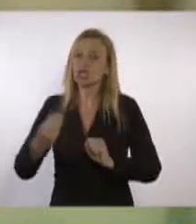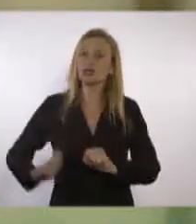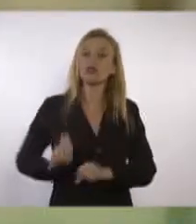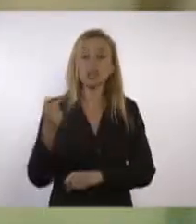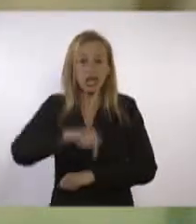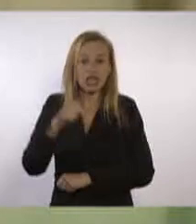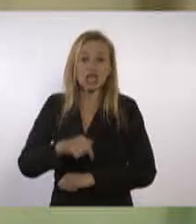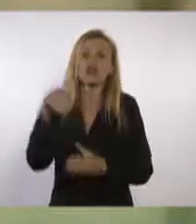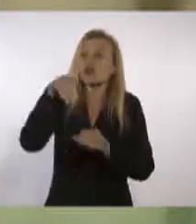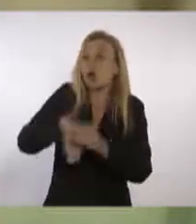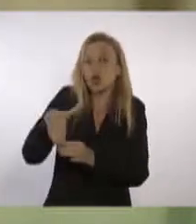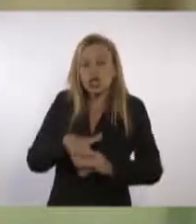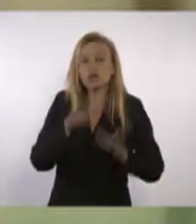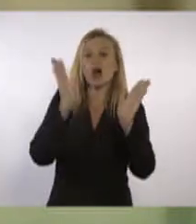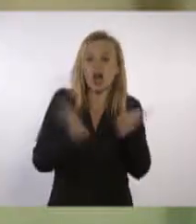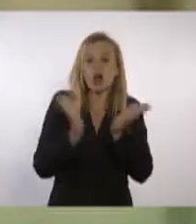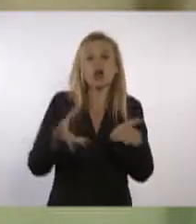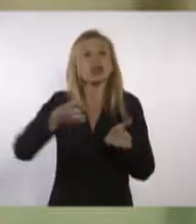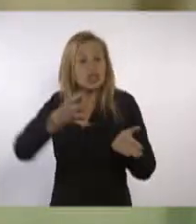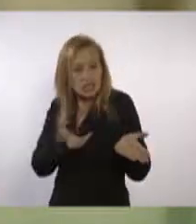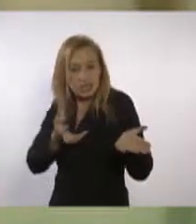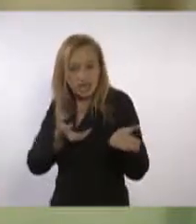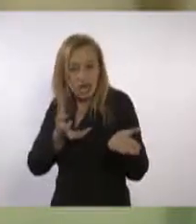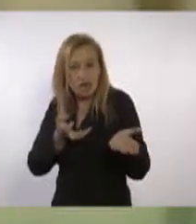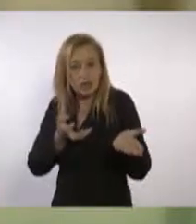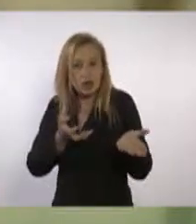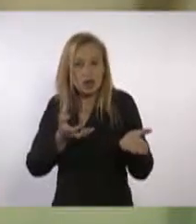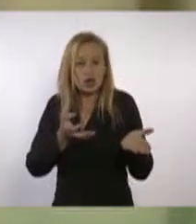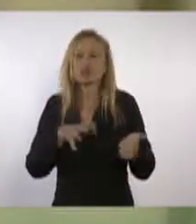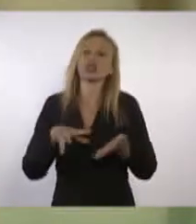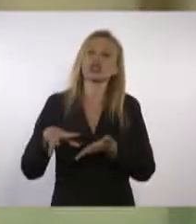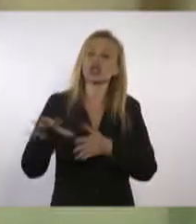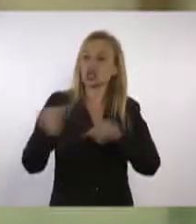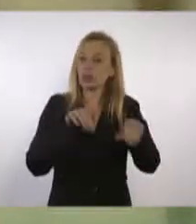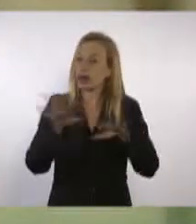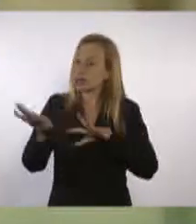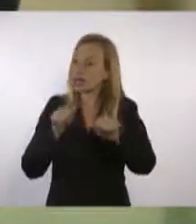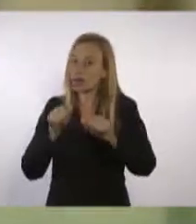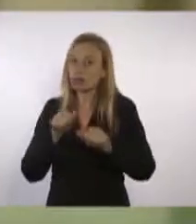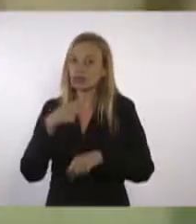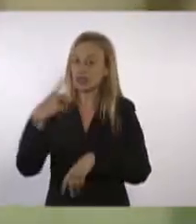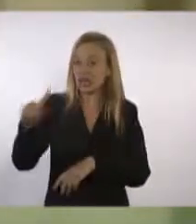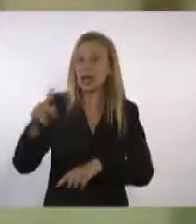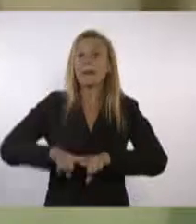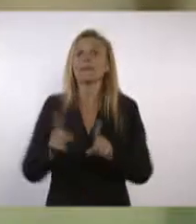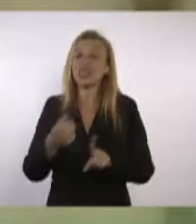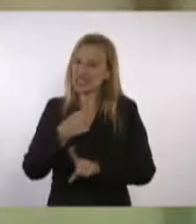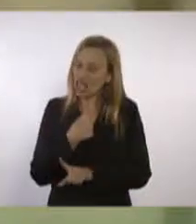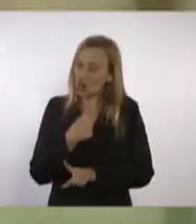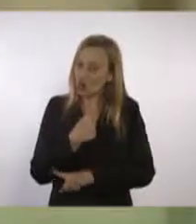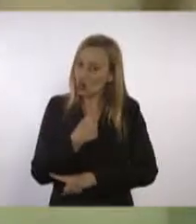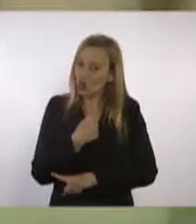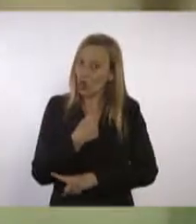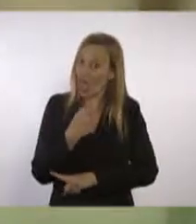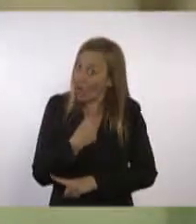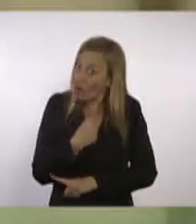agora, se quiséssemos, a convocação do mesmo, mas eu,